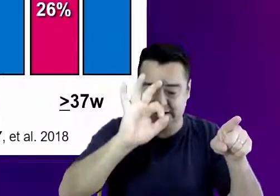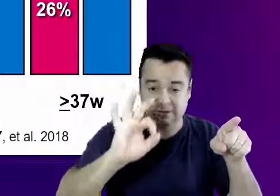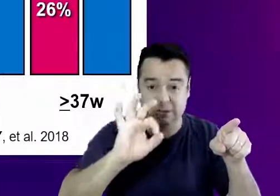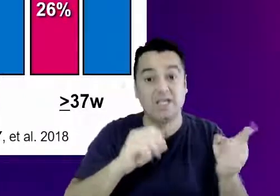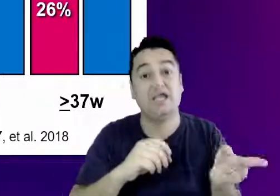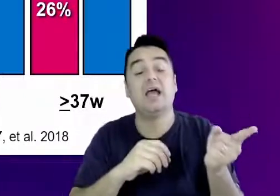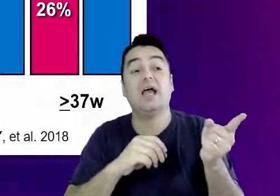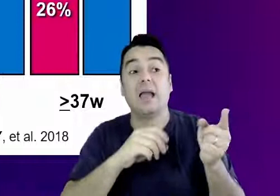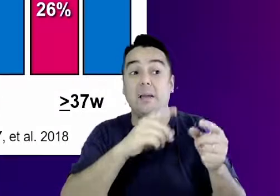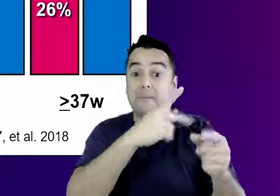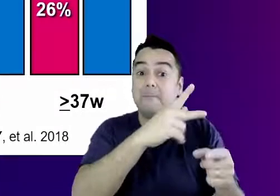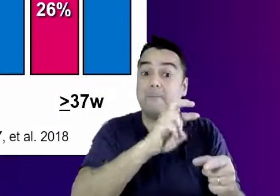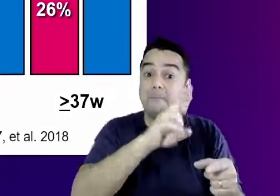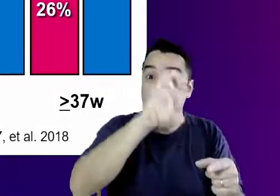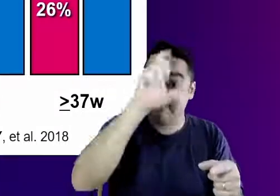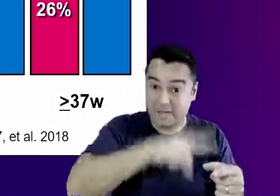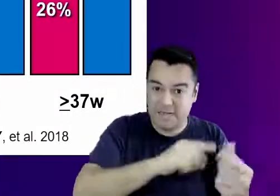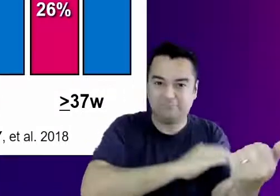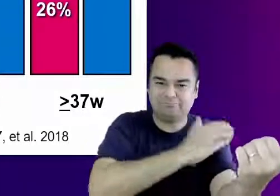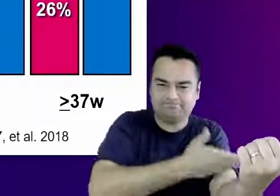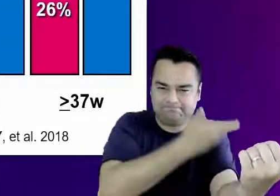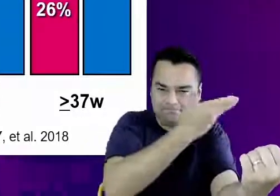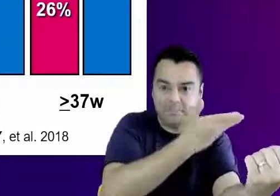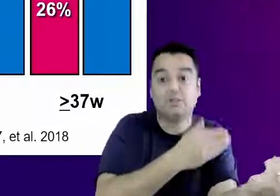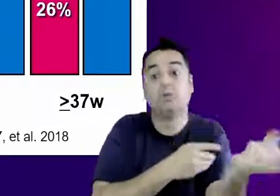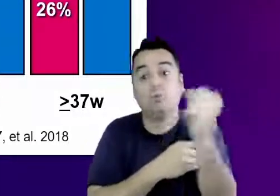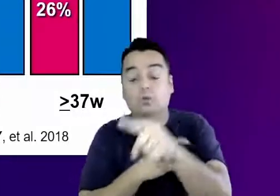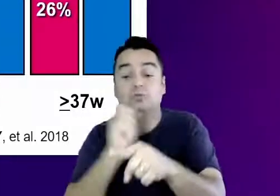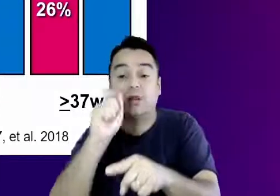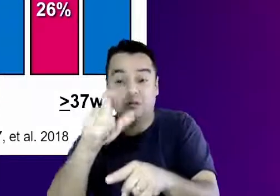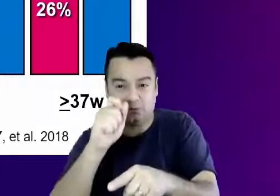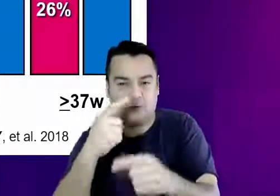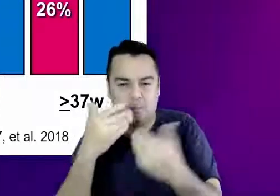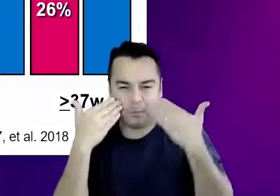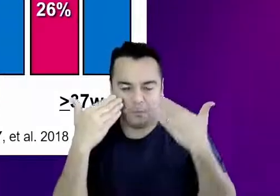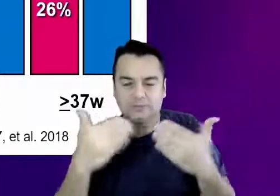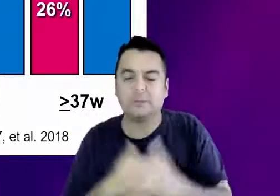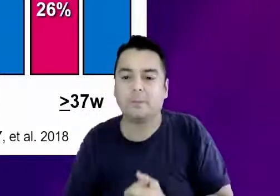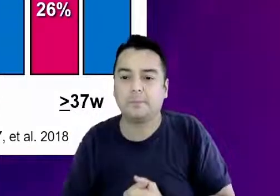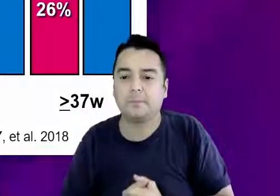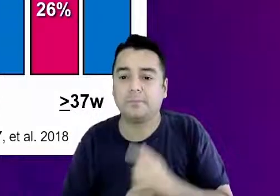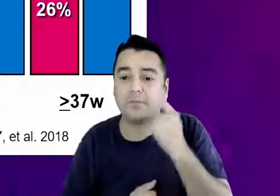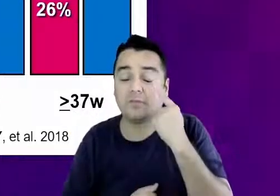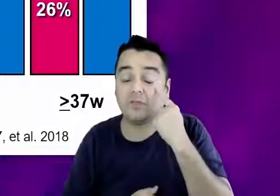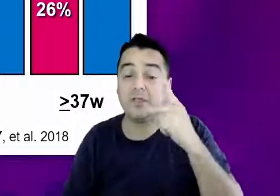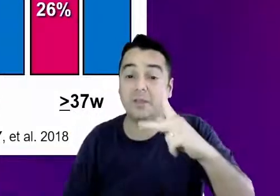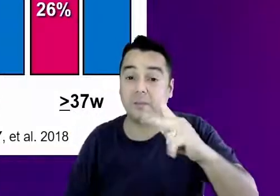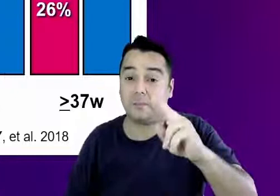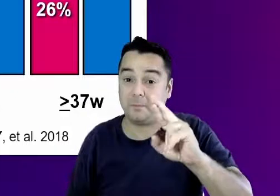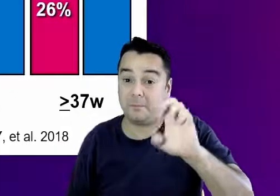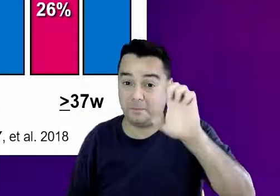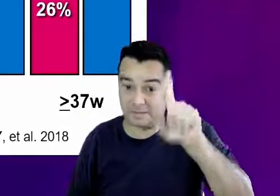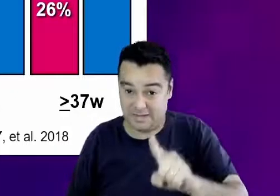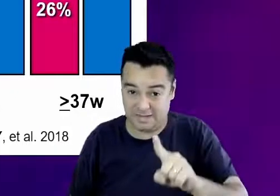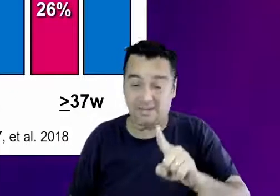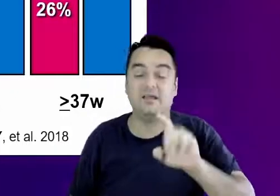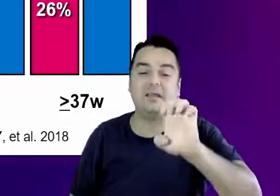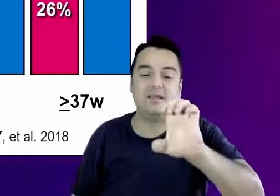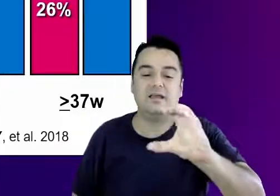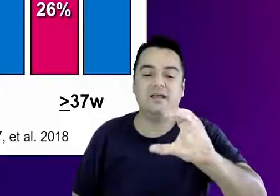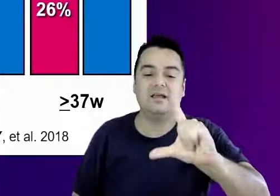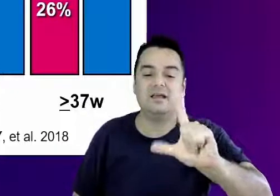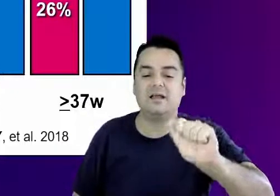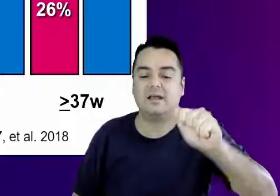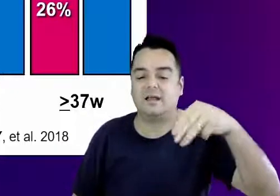o algoritmo que eu acabei de mostrar para vocês. Vocês podem ver que para pré-eclâmpsia com parto antes de 34 semanas, que é a